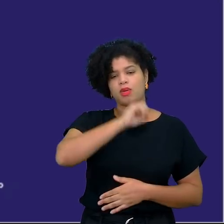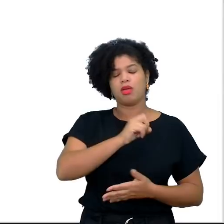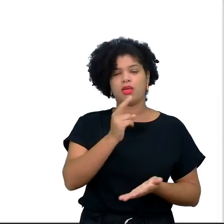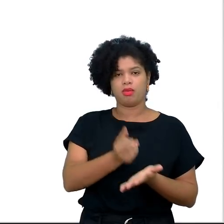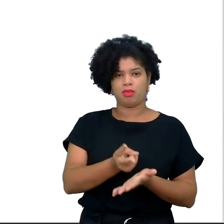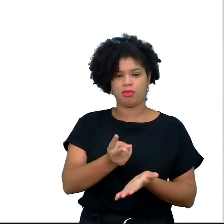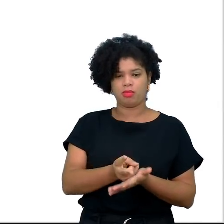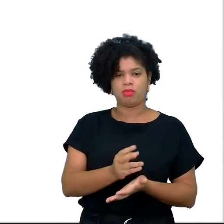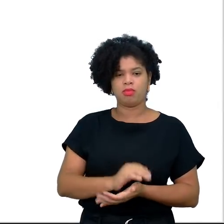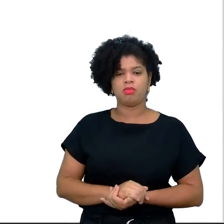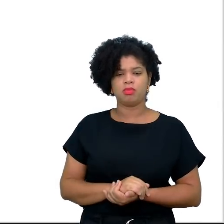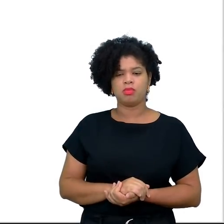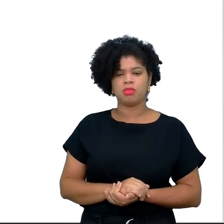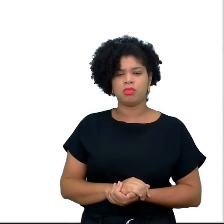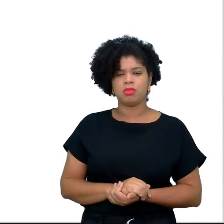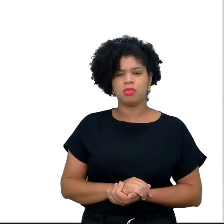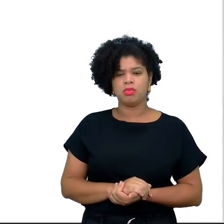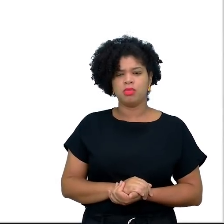Sempre.